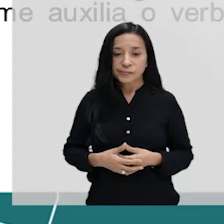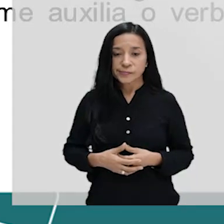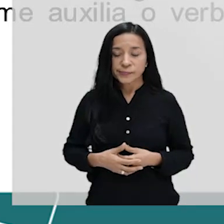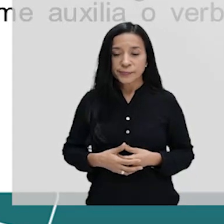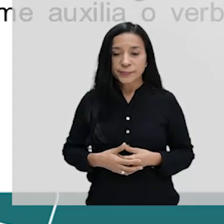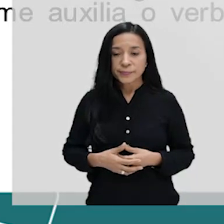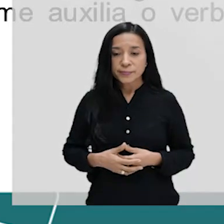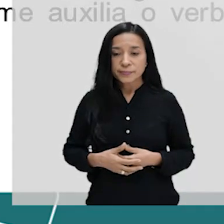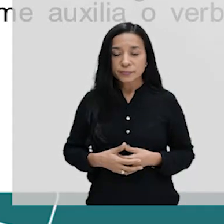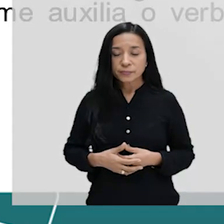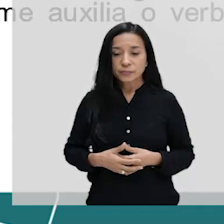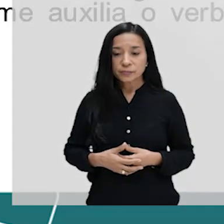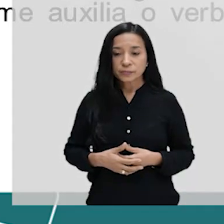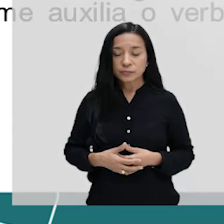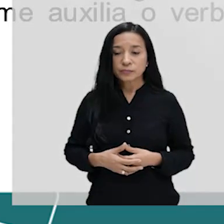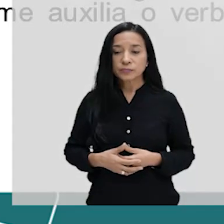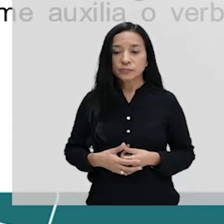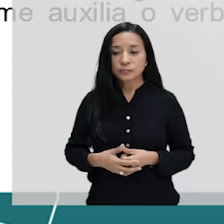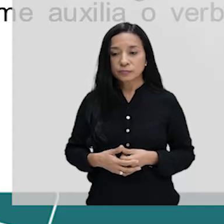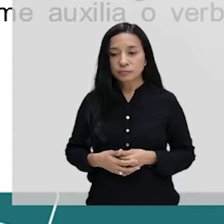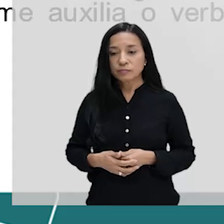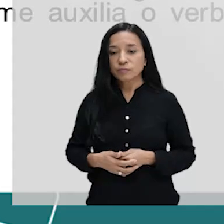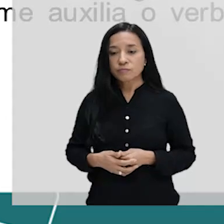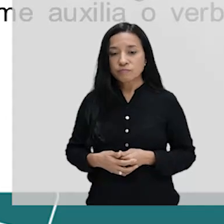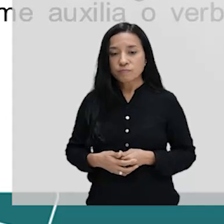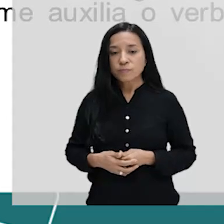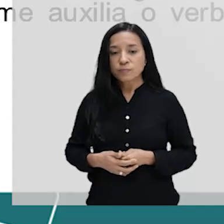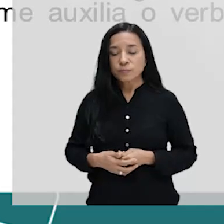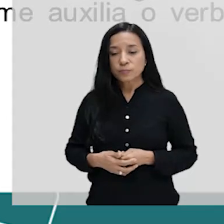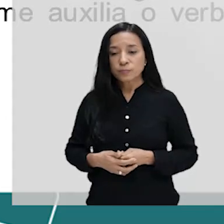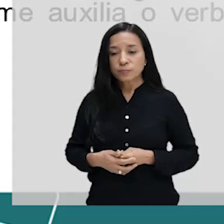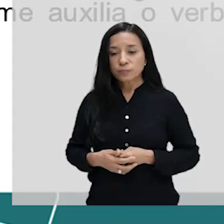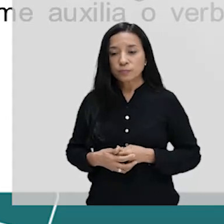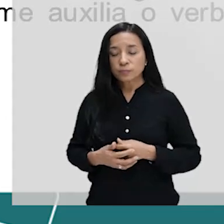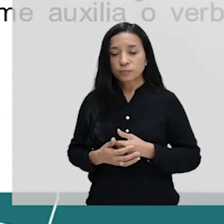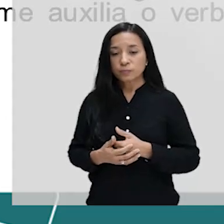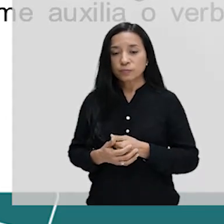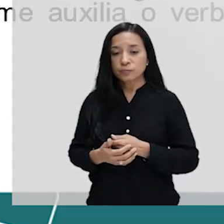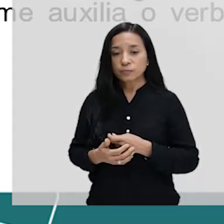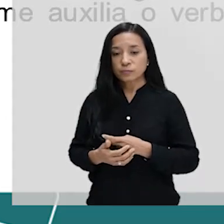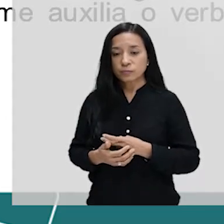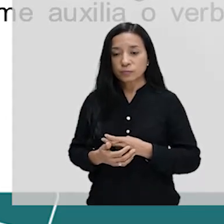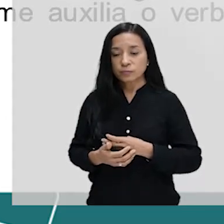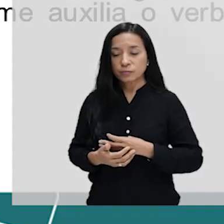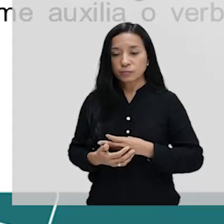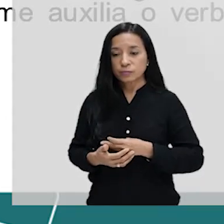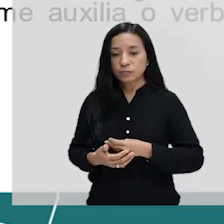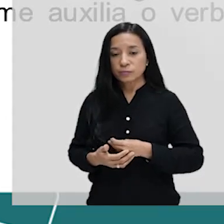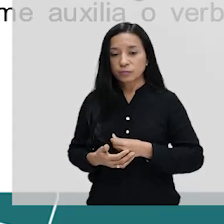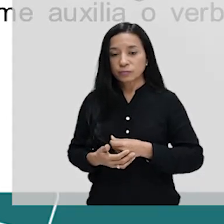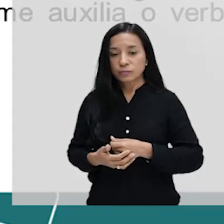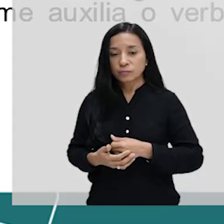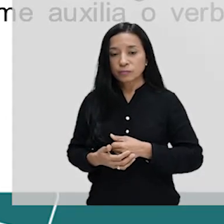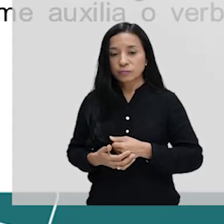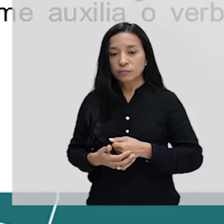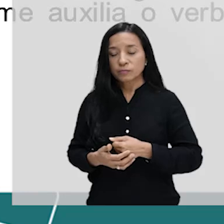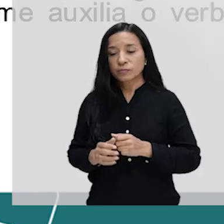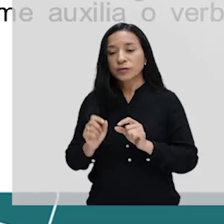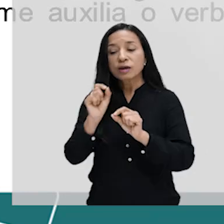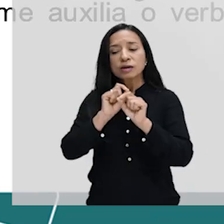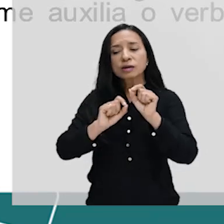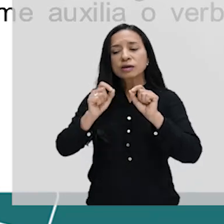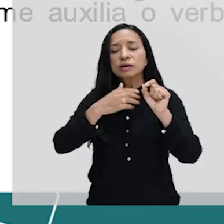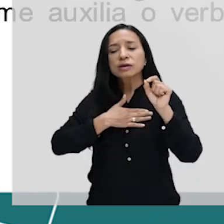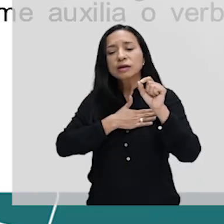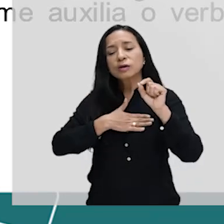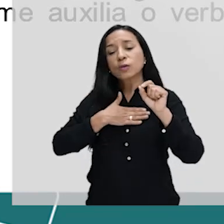tipos. Os pronomes pessoais do caso reto, que exercem a função de sujeito, né? Eu gosto muito da Ana. Quem gosta